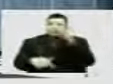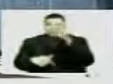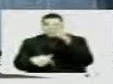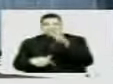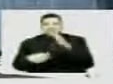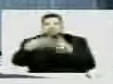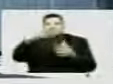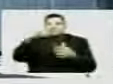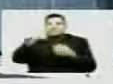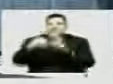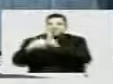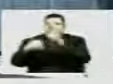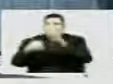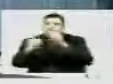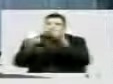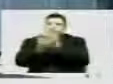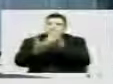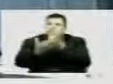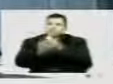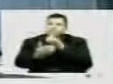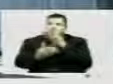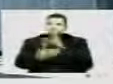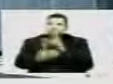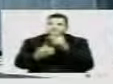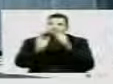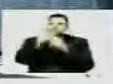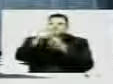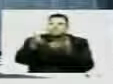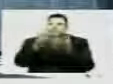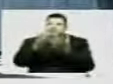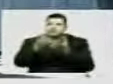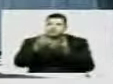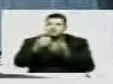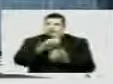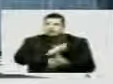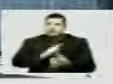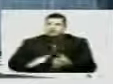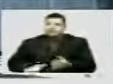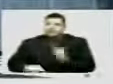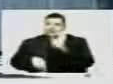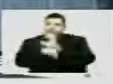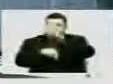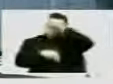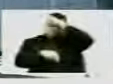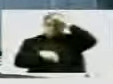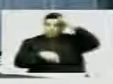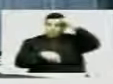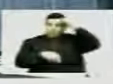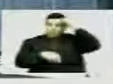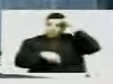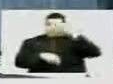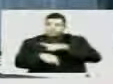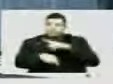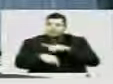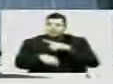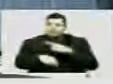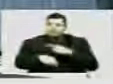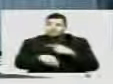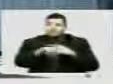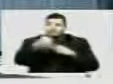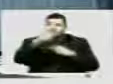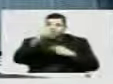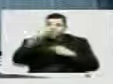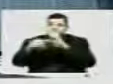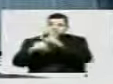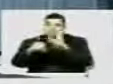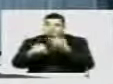aproximadamente 40% é folha de pagamento, isso significa que o governador do estado do Amazonas tem